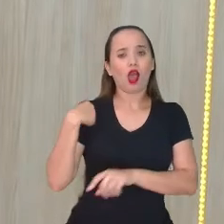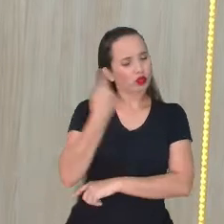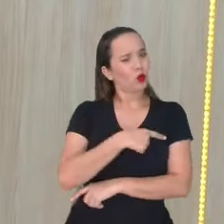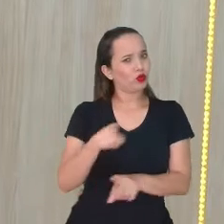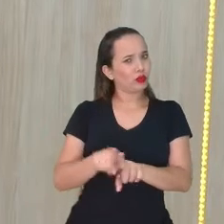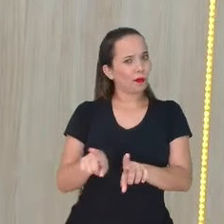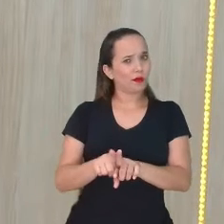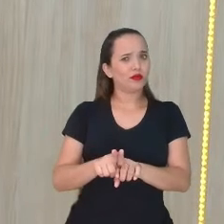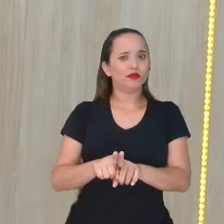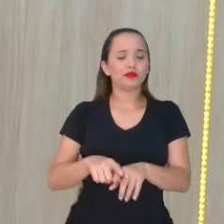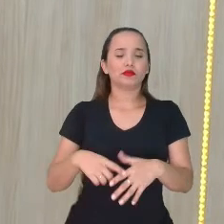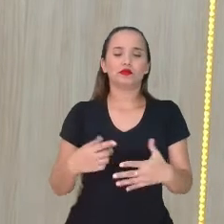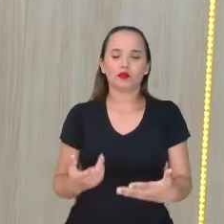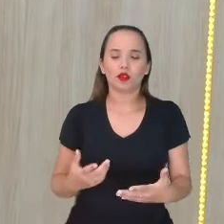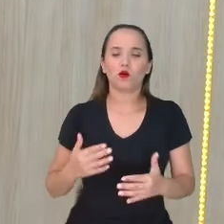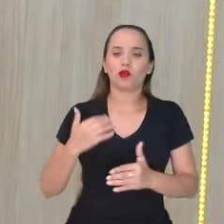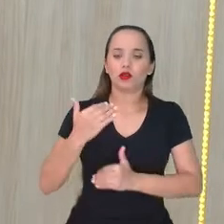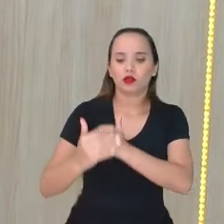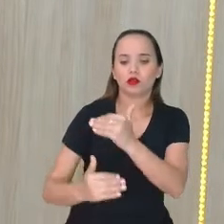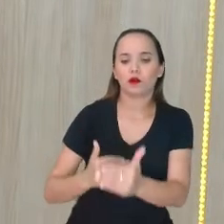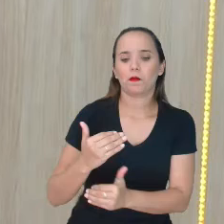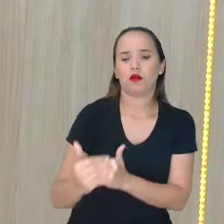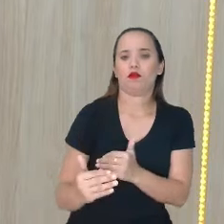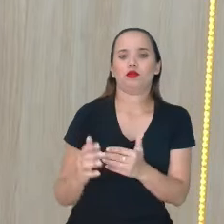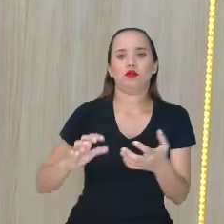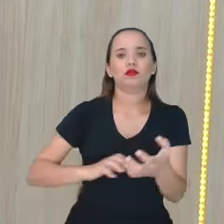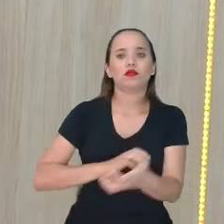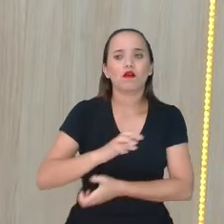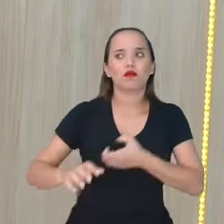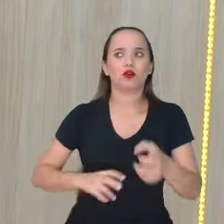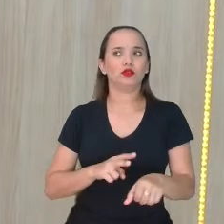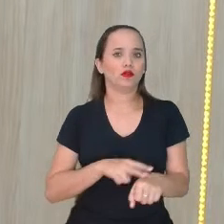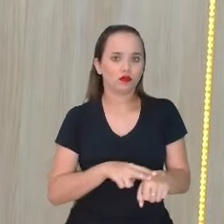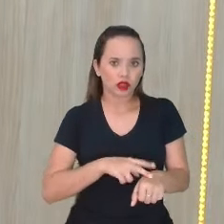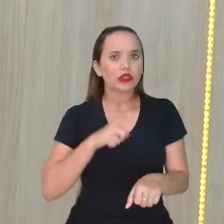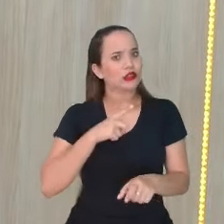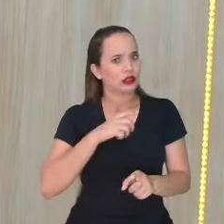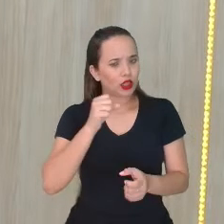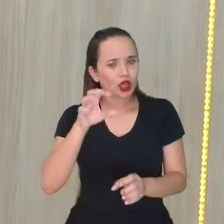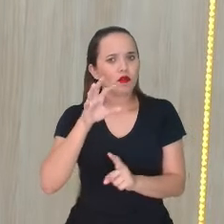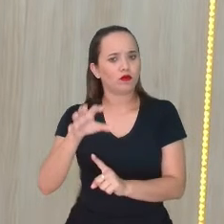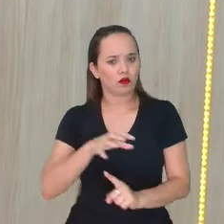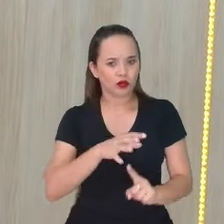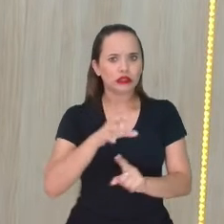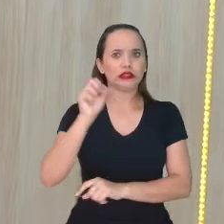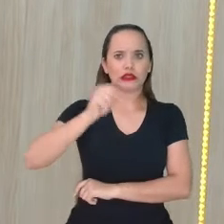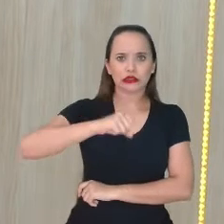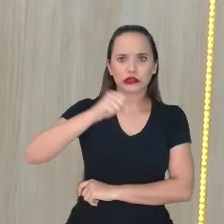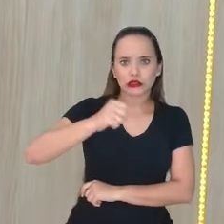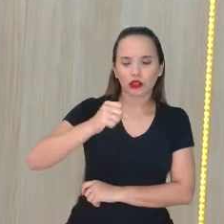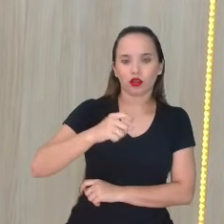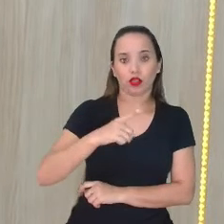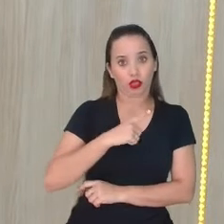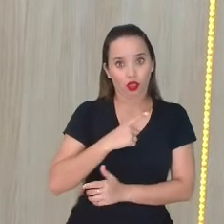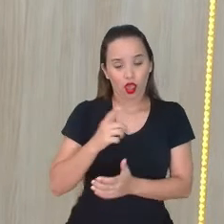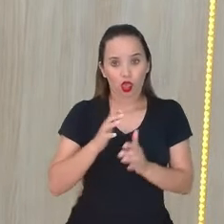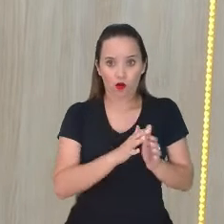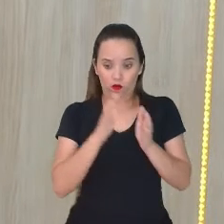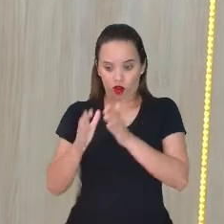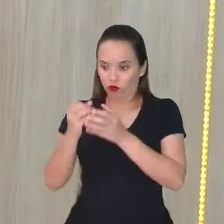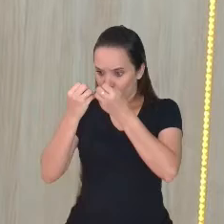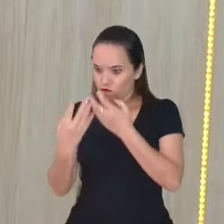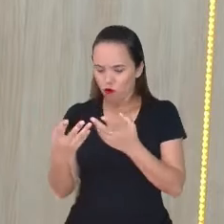esse processo aí da Revolução Verde, ele trouxe alguns impactos, trouxe algumas vantagens, trouxe, né? A gente vai